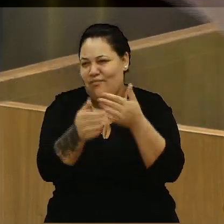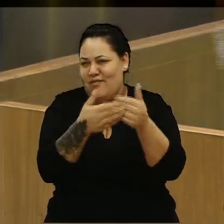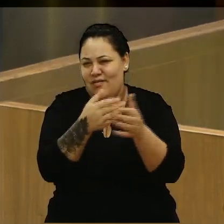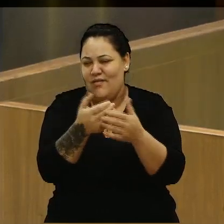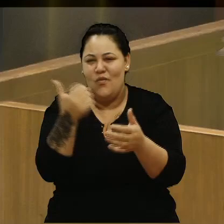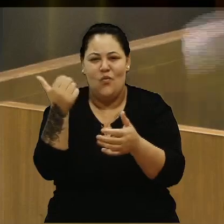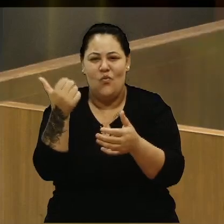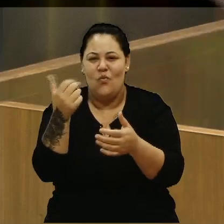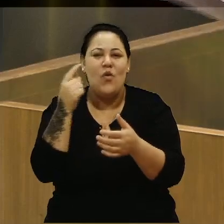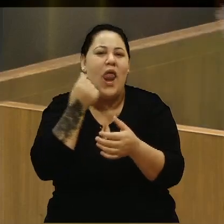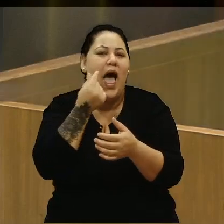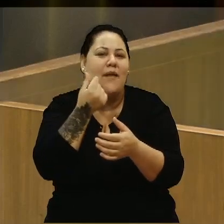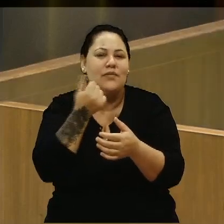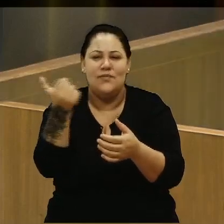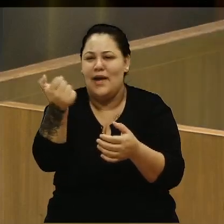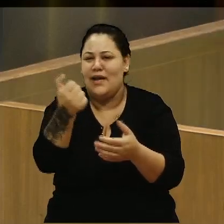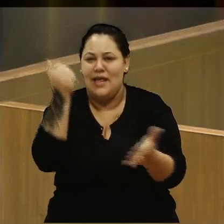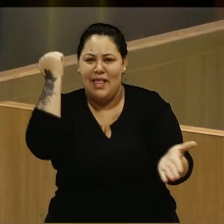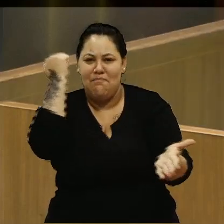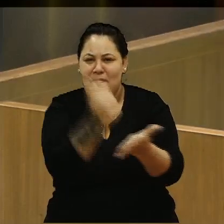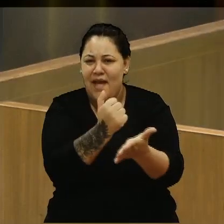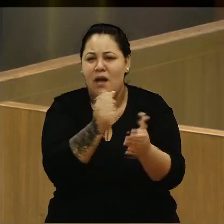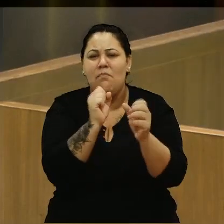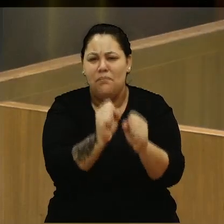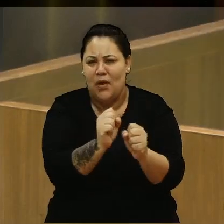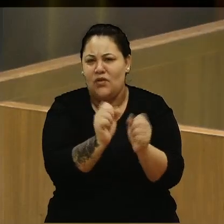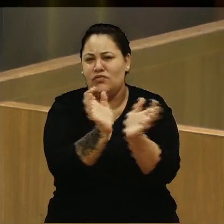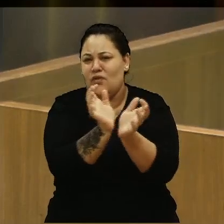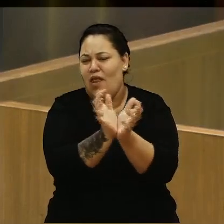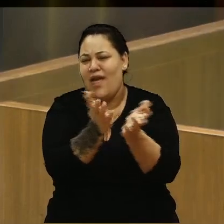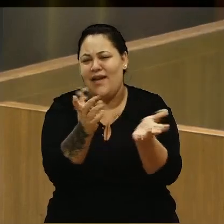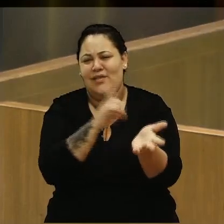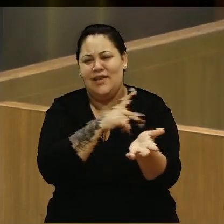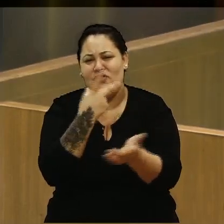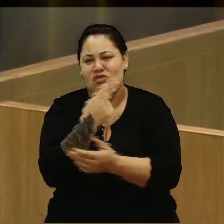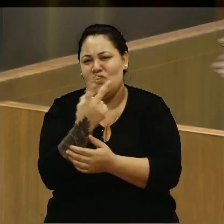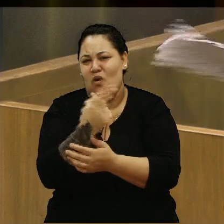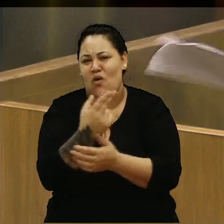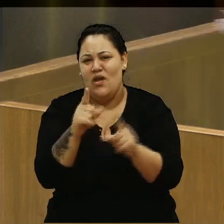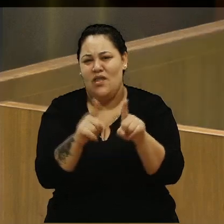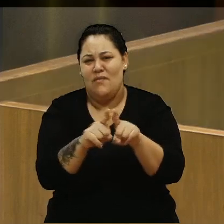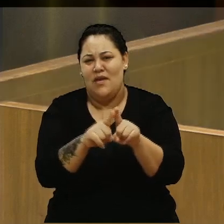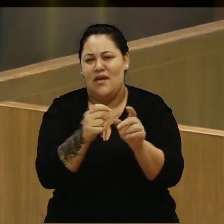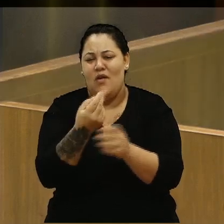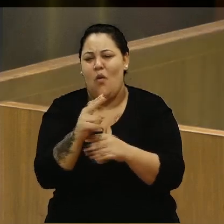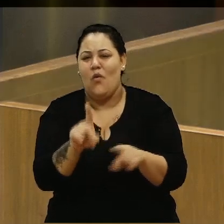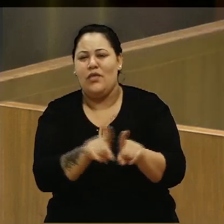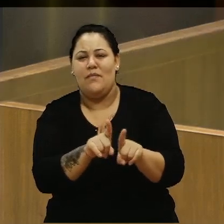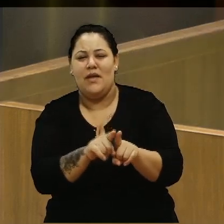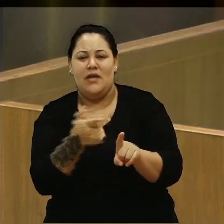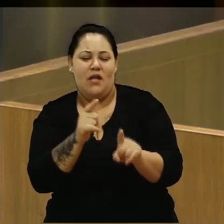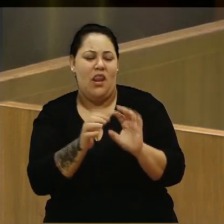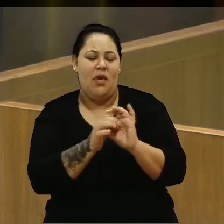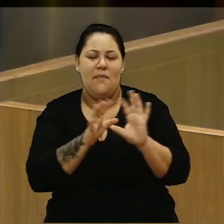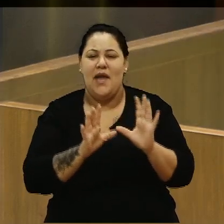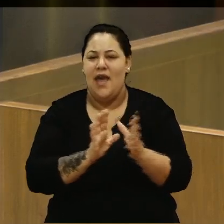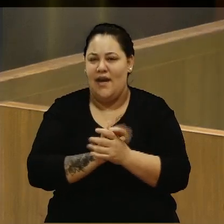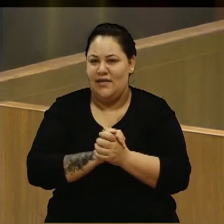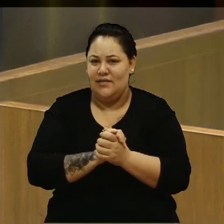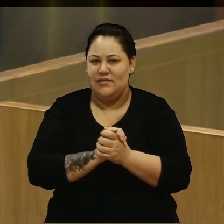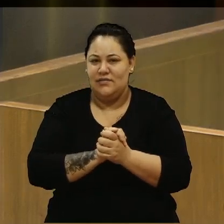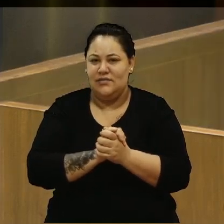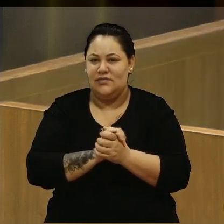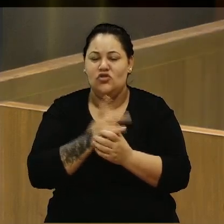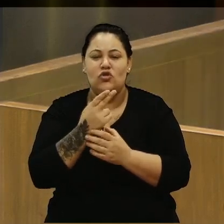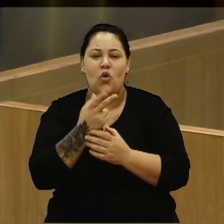uma caneta, pode machucar um colega. Tem tesoura, ou também não vai mais permitir